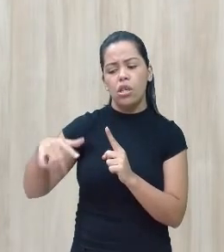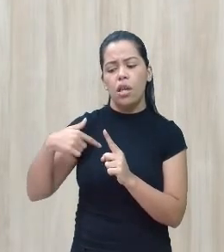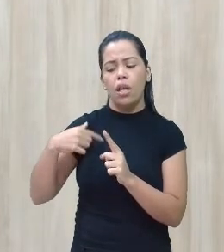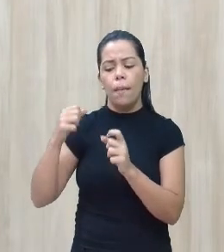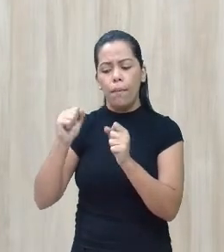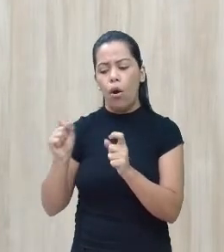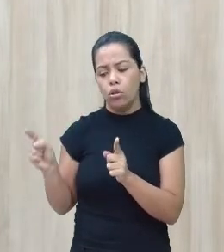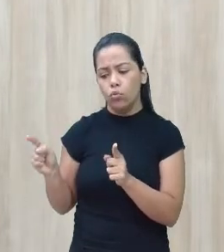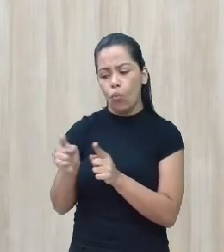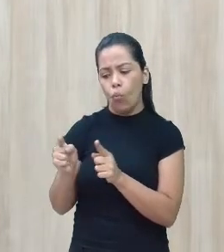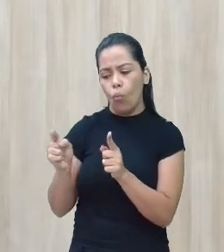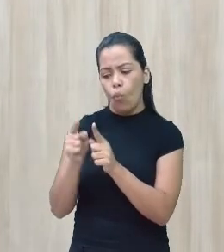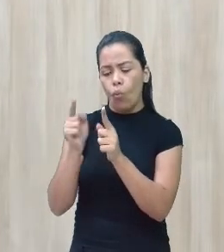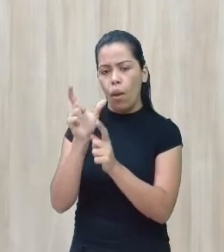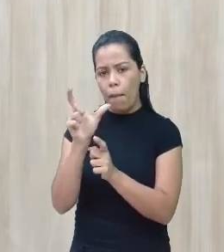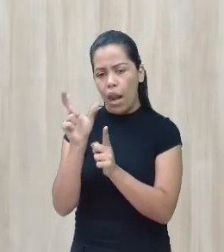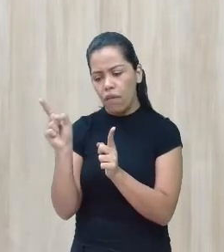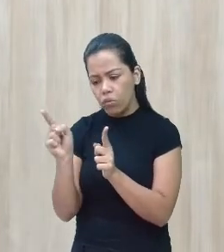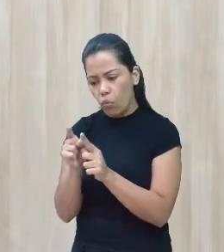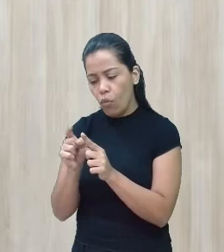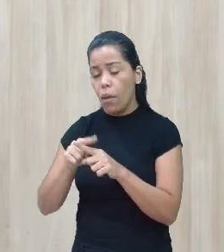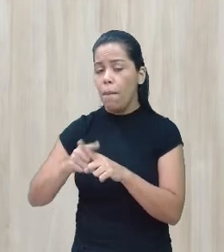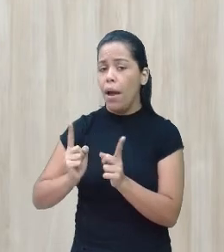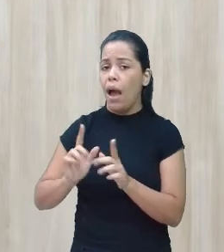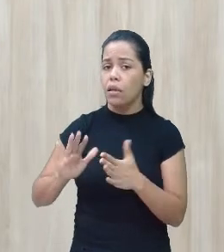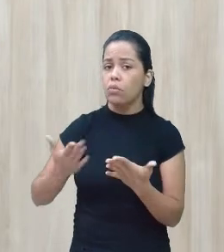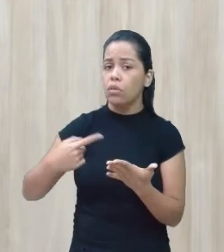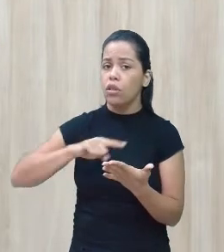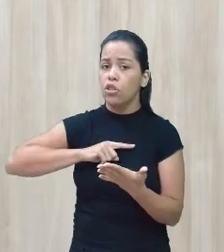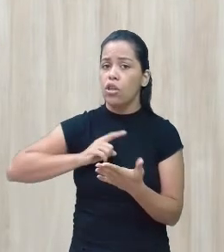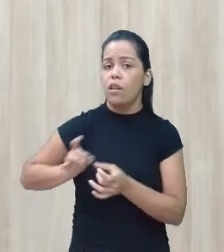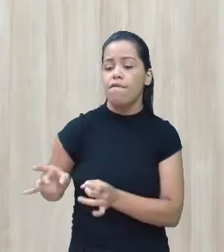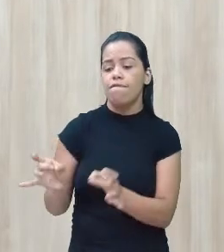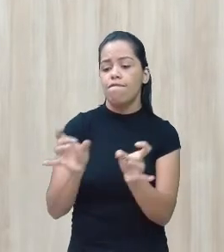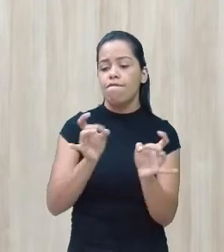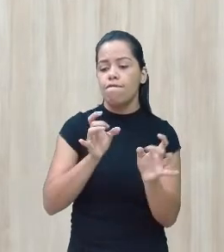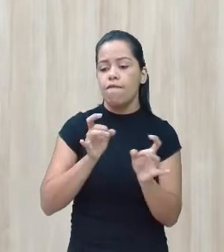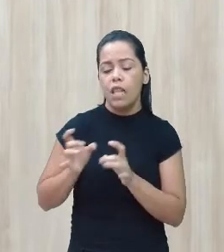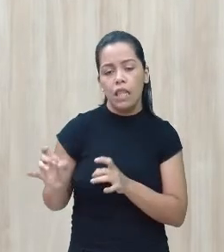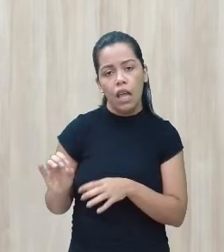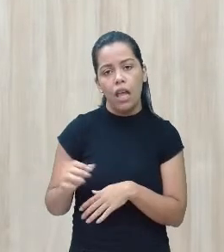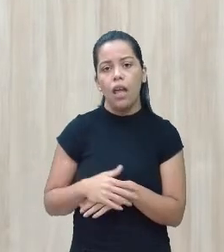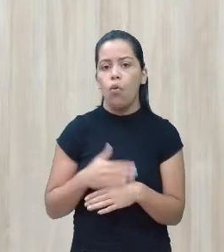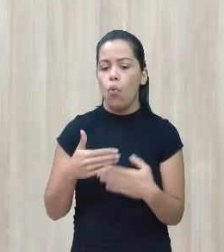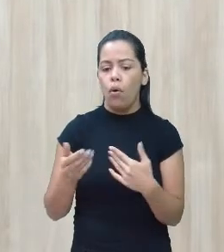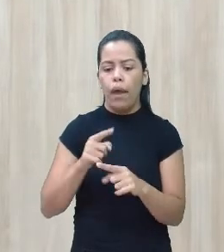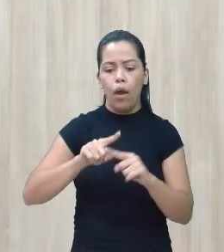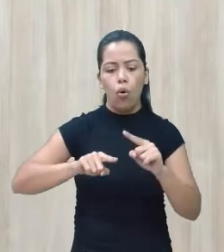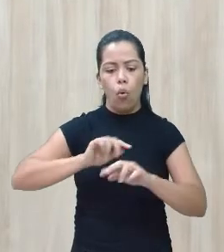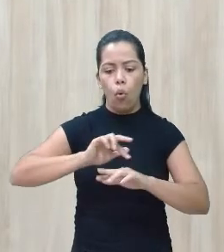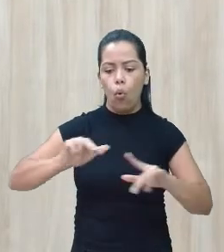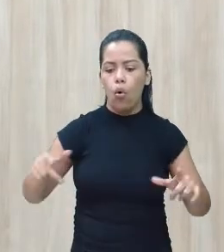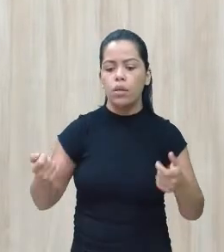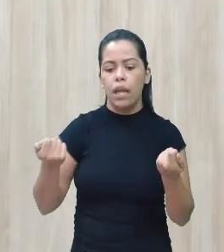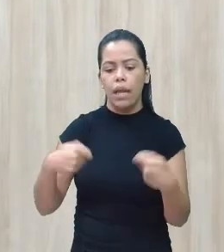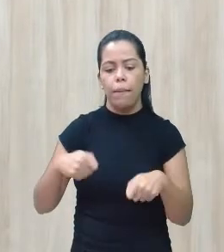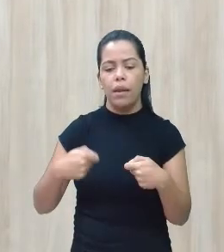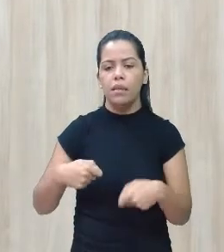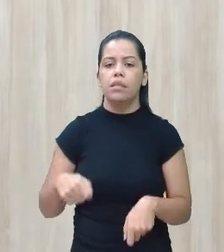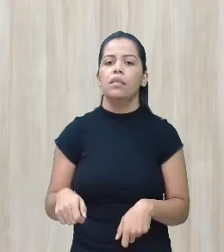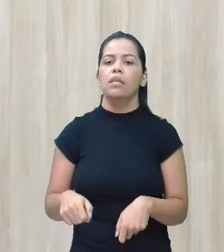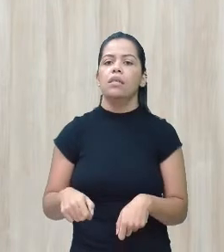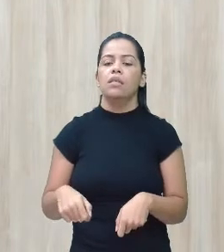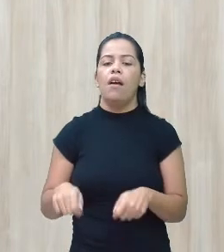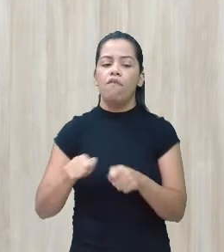disse, mas quando a gente vai vender alguma coisa, quando a gente precisa chegar em alguém para tentá-lo convencer,